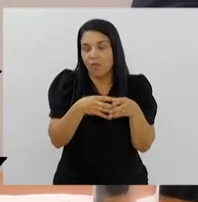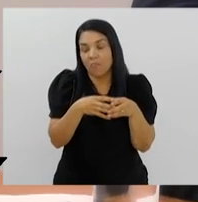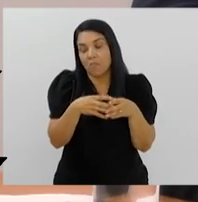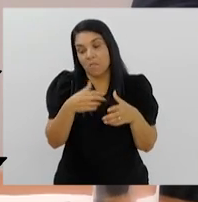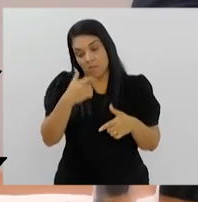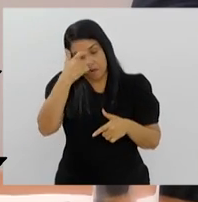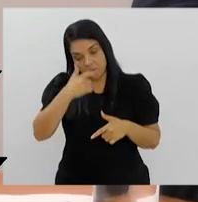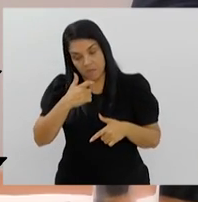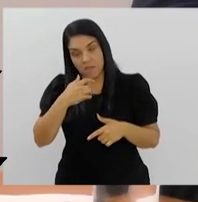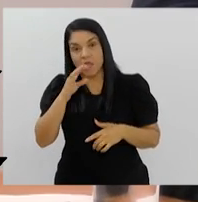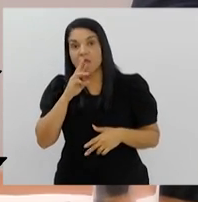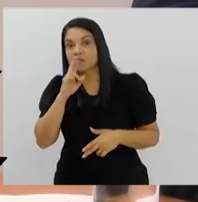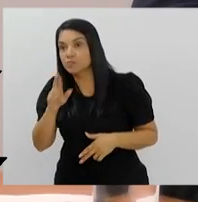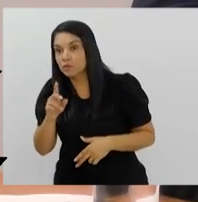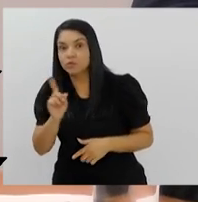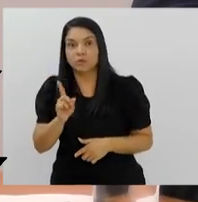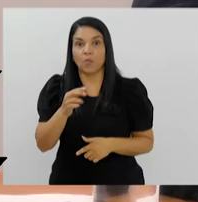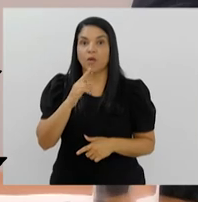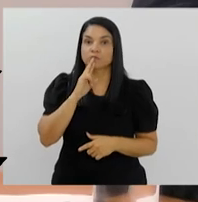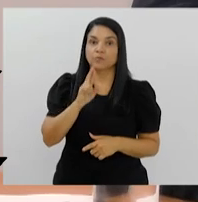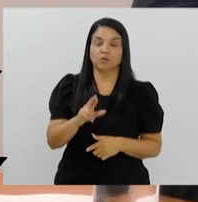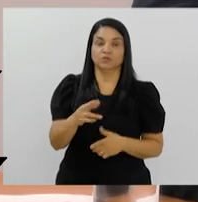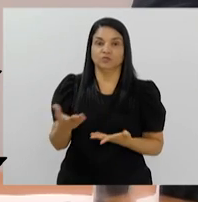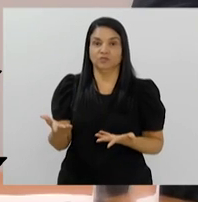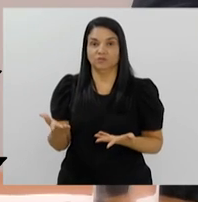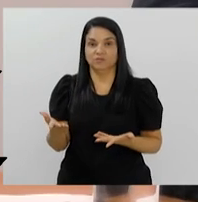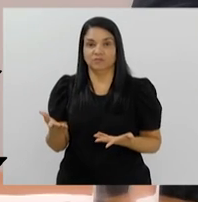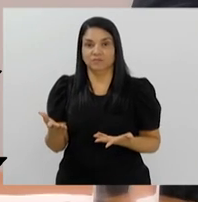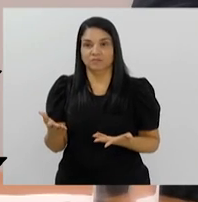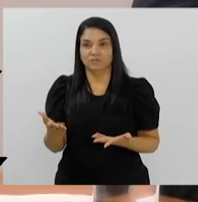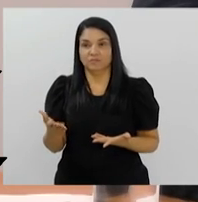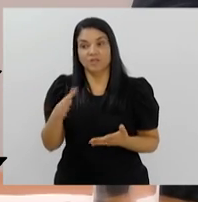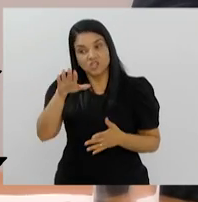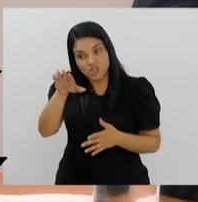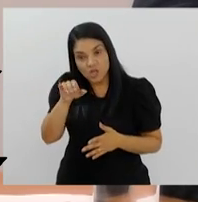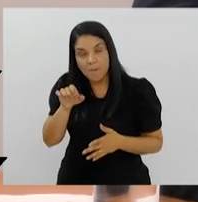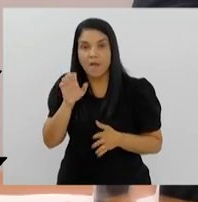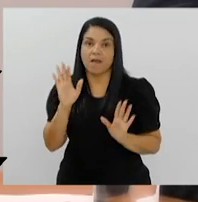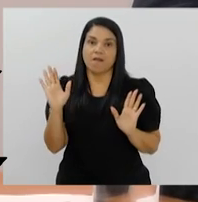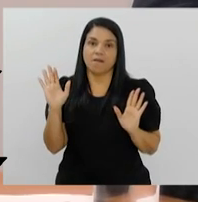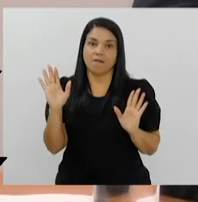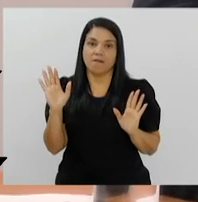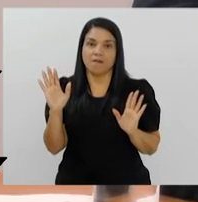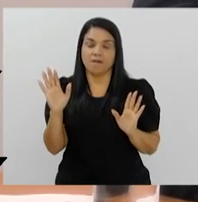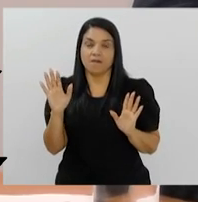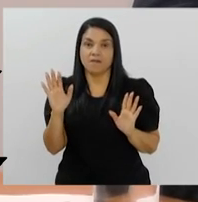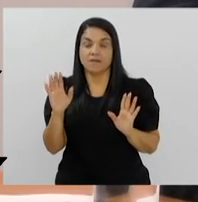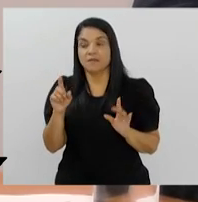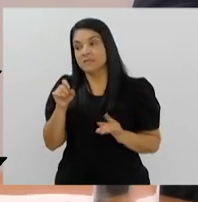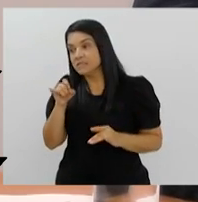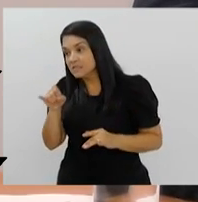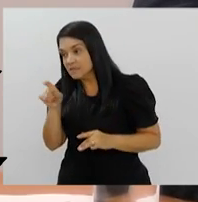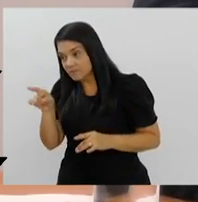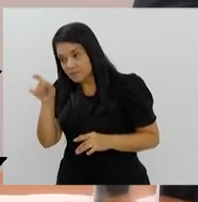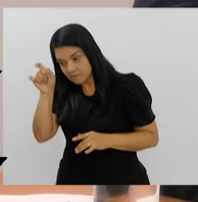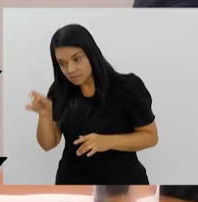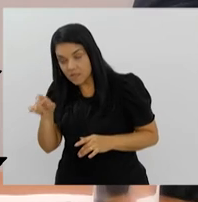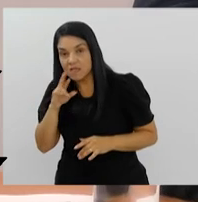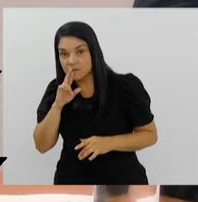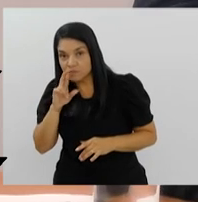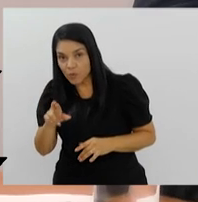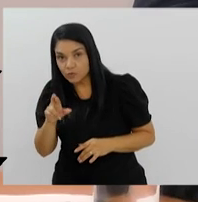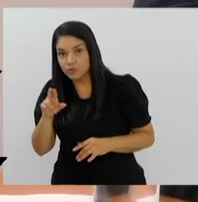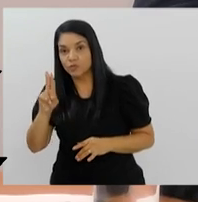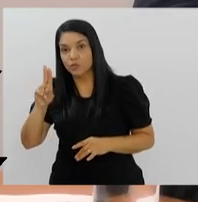responde é identificar quem responde pra gente chamar e ser ouvido se não responde se responde sen tem que dar resposta pras pessoas que estão